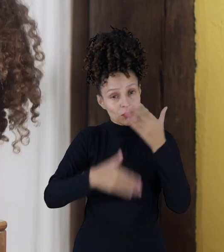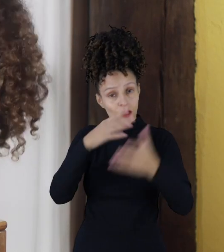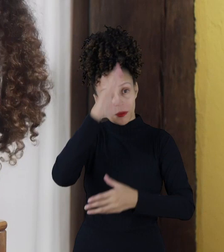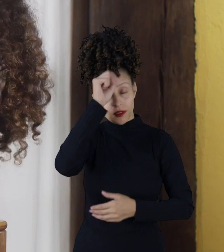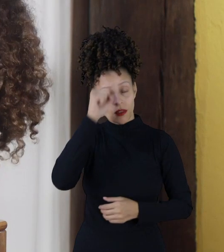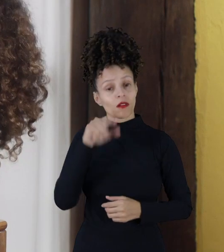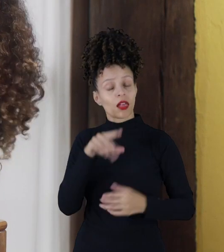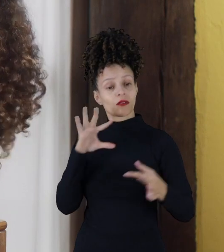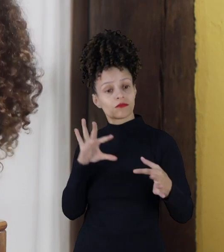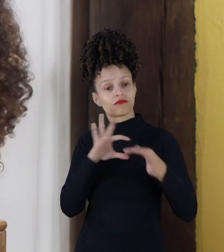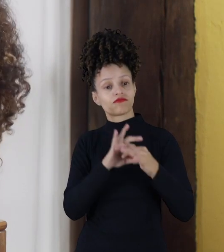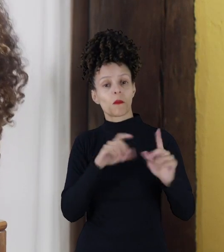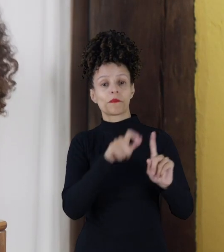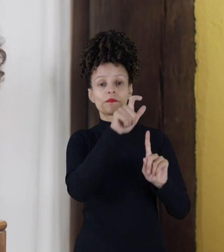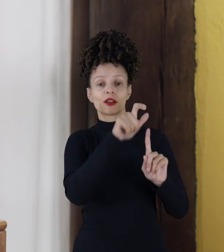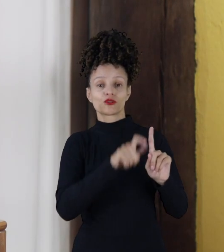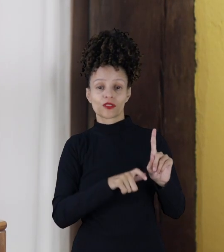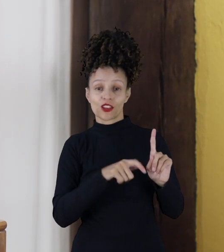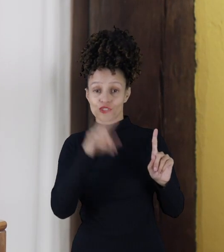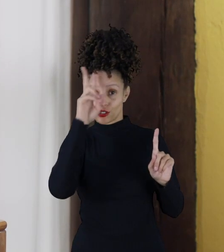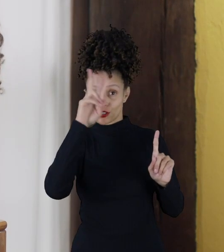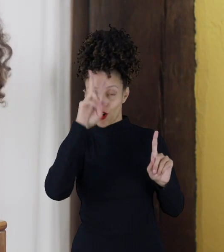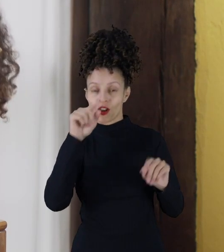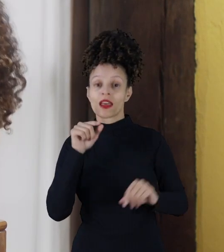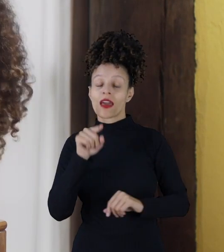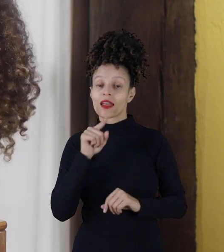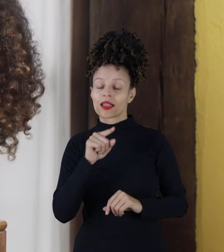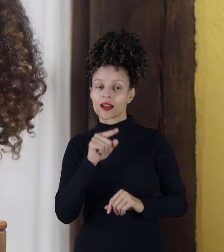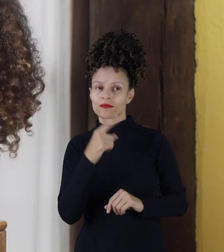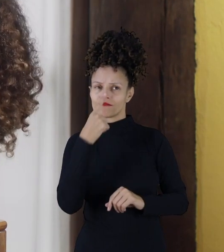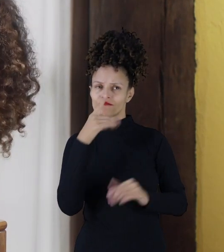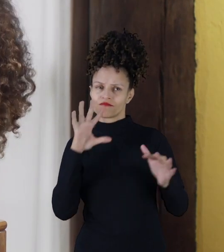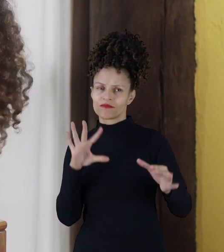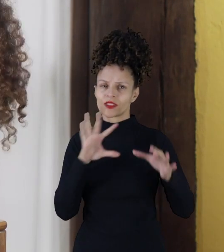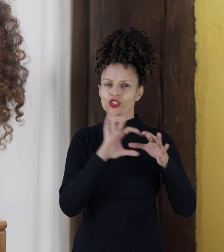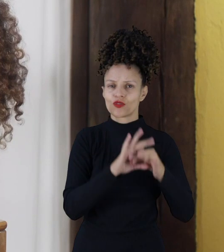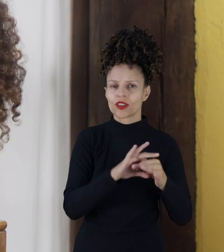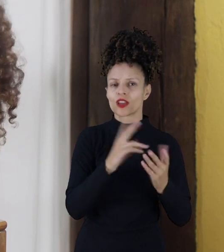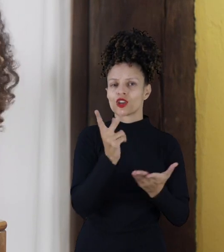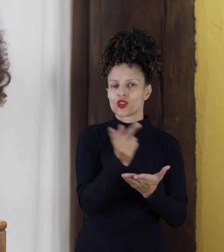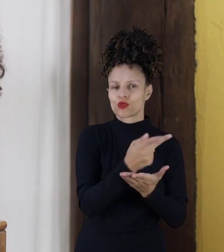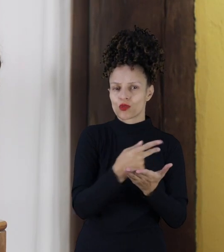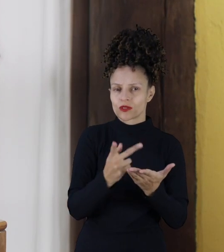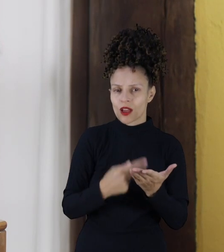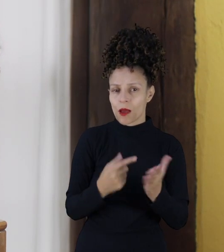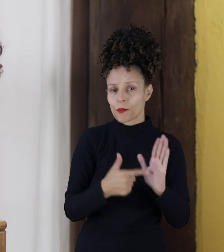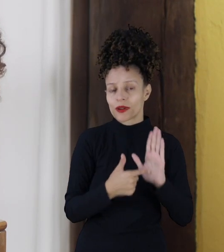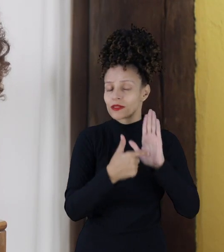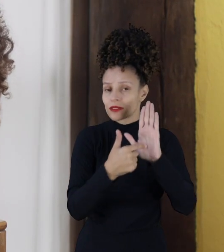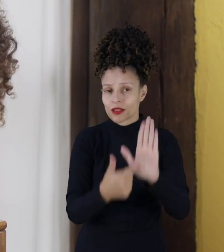de aprendizagem se identifica com o personagem de uma história, se identifica com uma